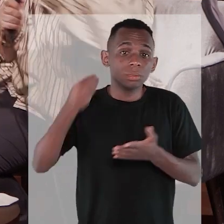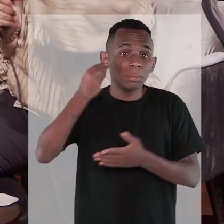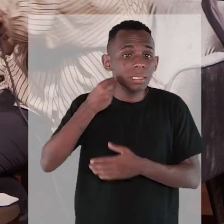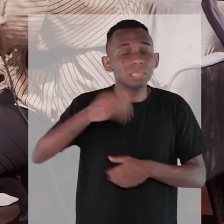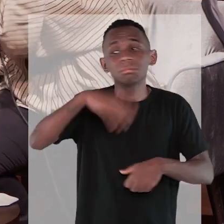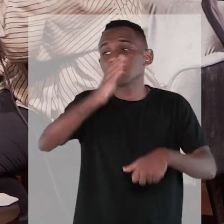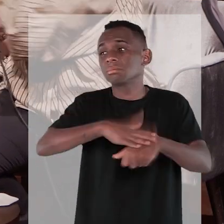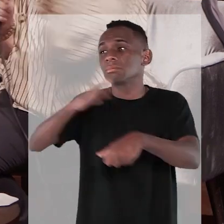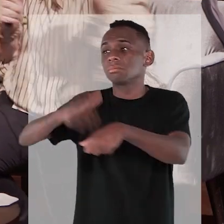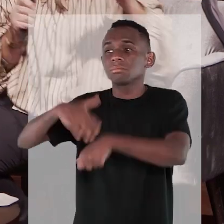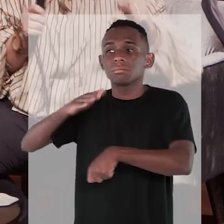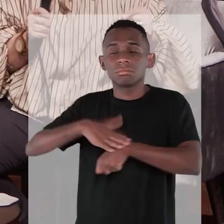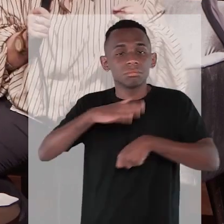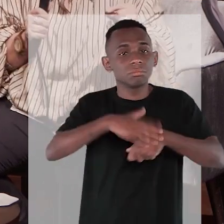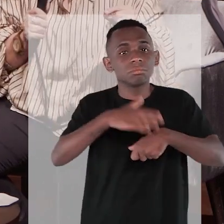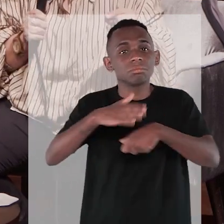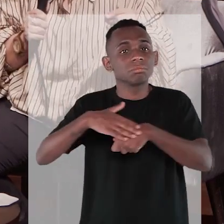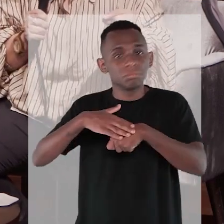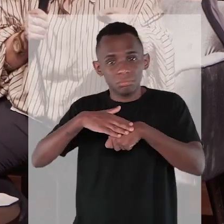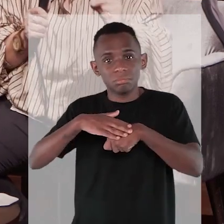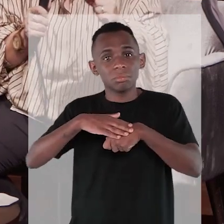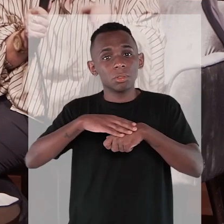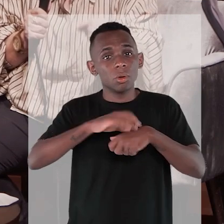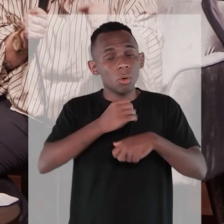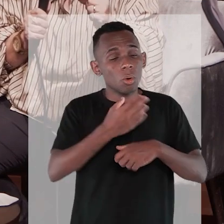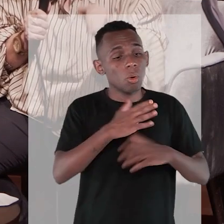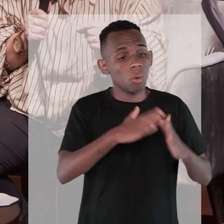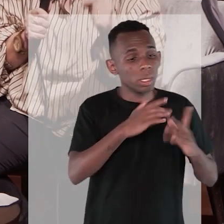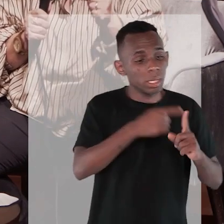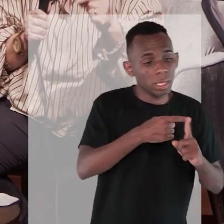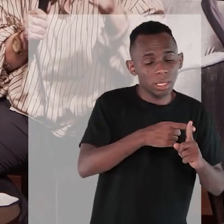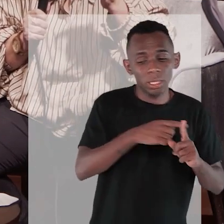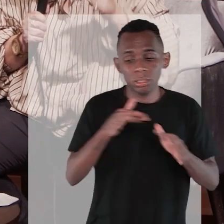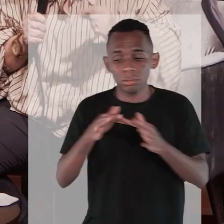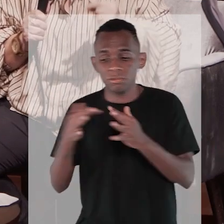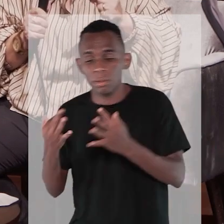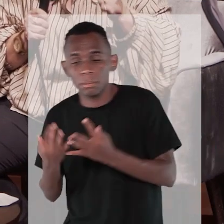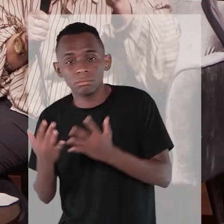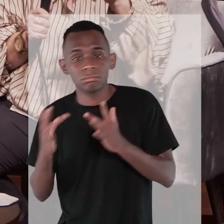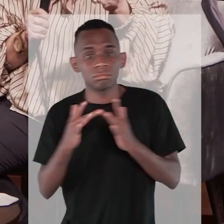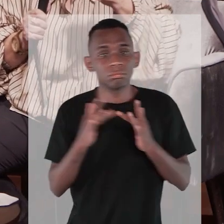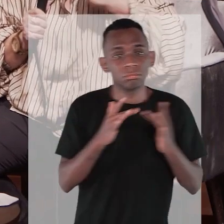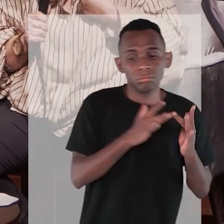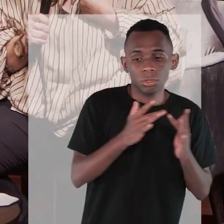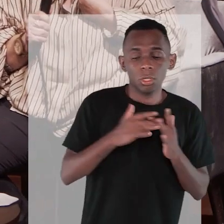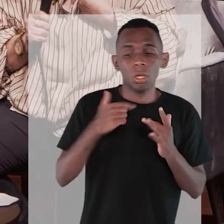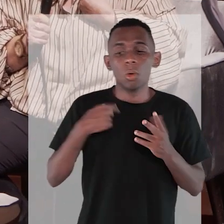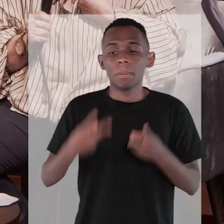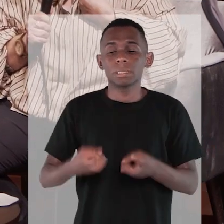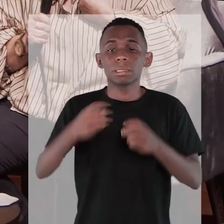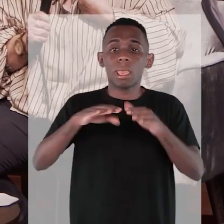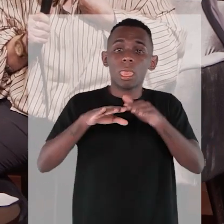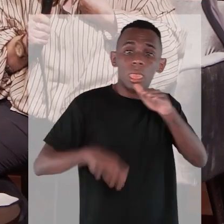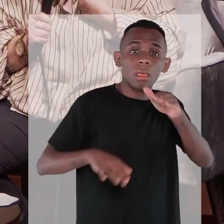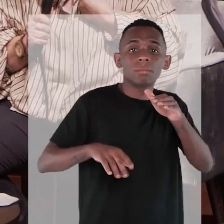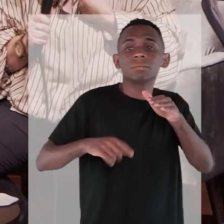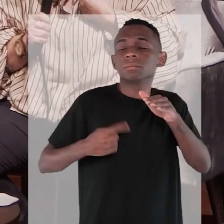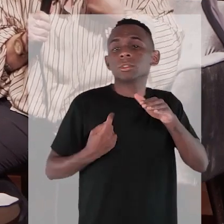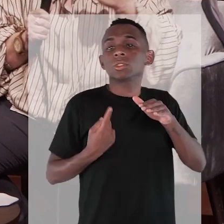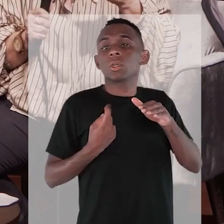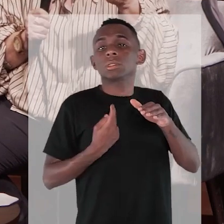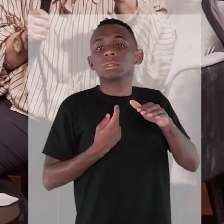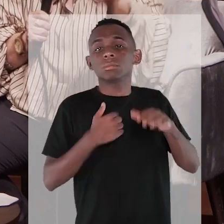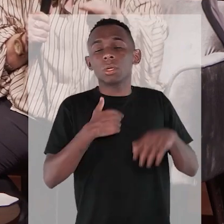muito pequeno da igreja e da família. Então, eu passei a viver a desigualdade, por exemplo,